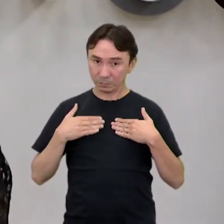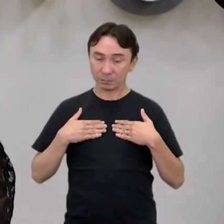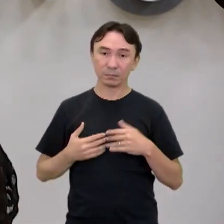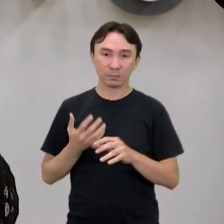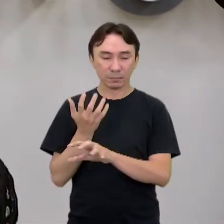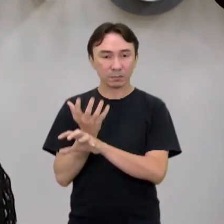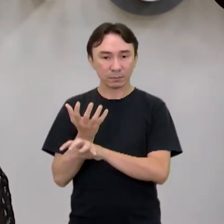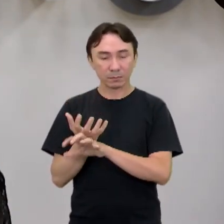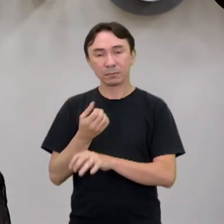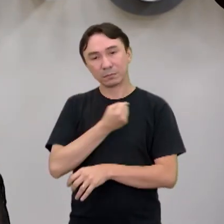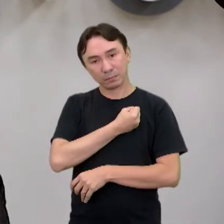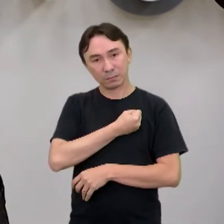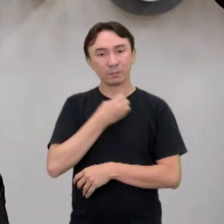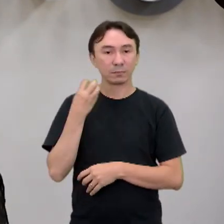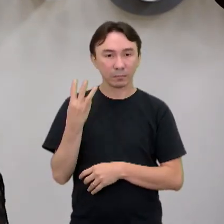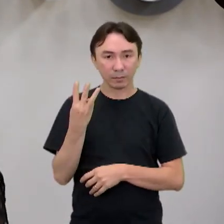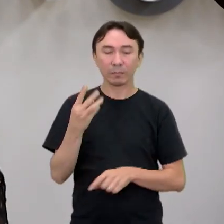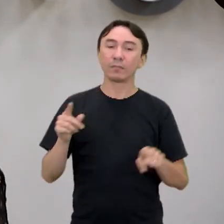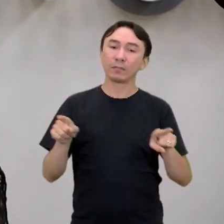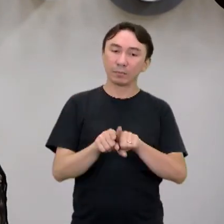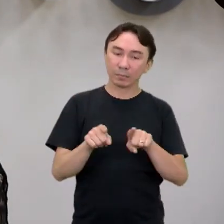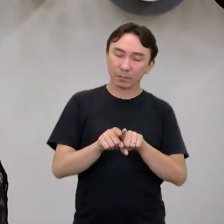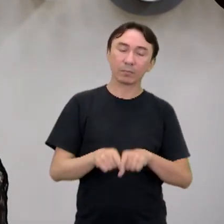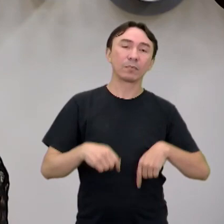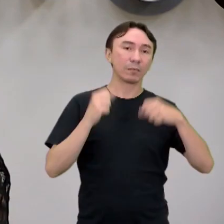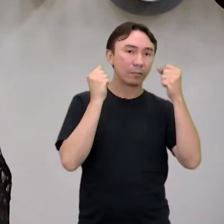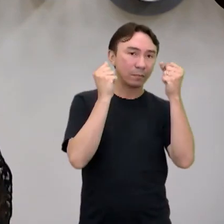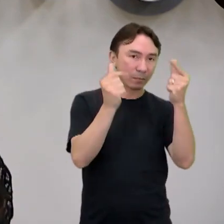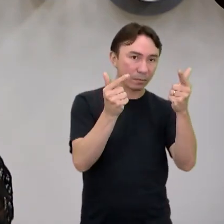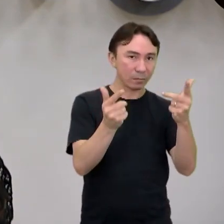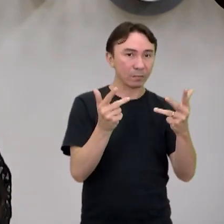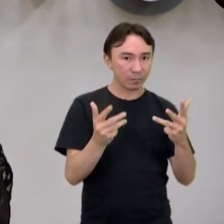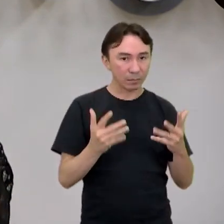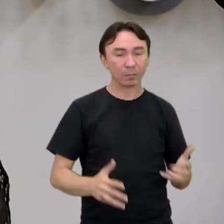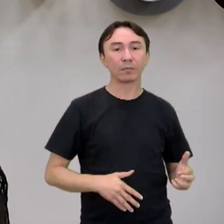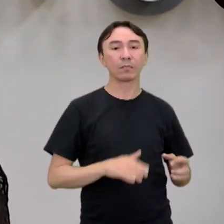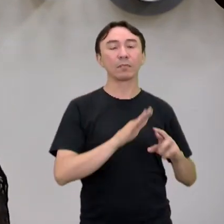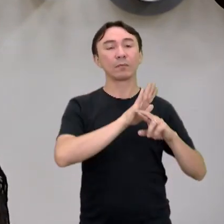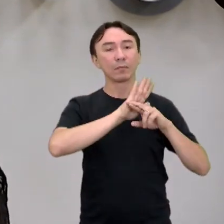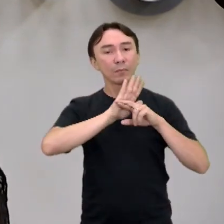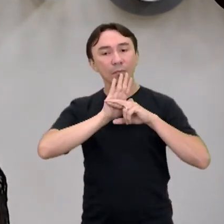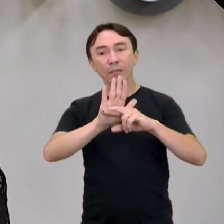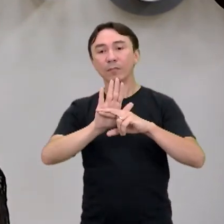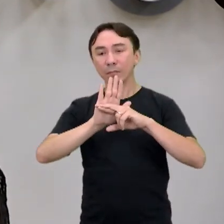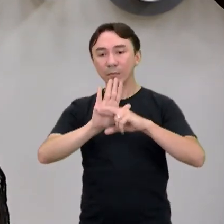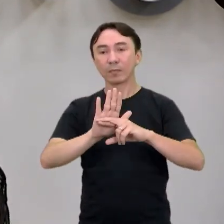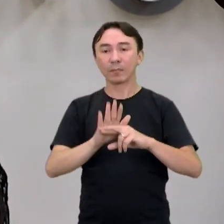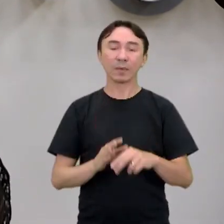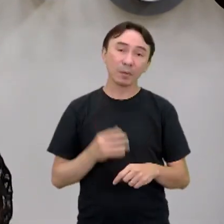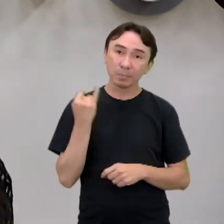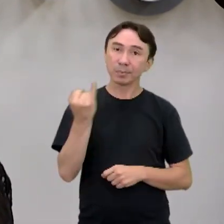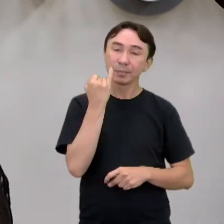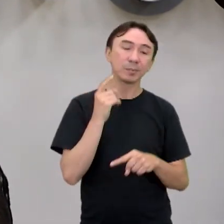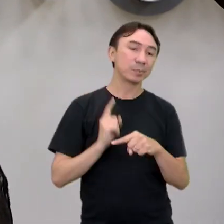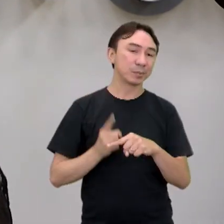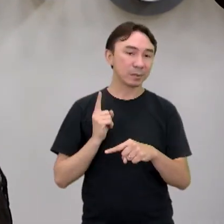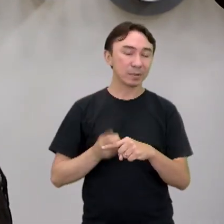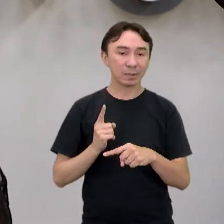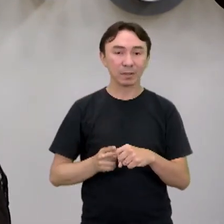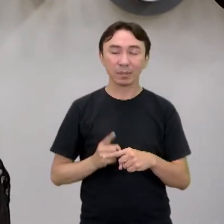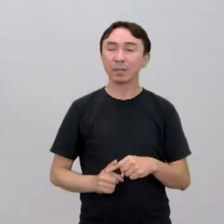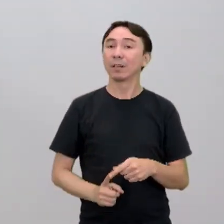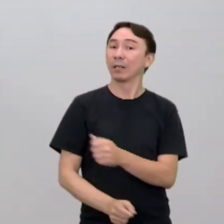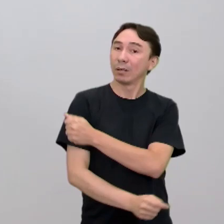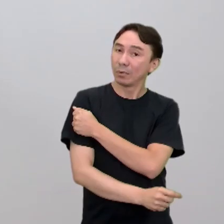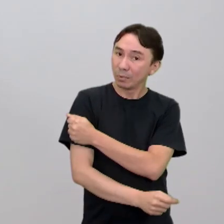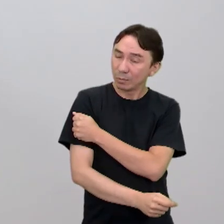3, também está abordando a questão da representatividade. Isso é importante, porque são estudantes da segunda série que vão levar isso adiante,